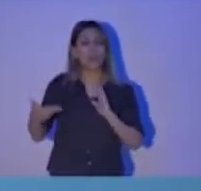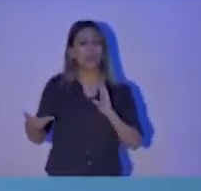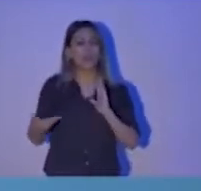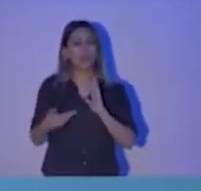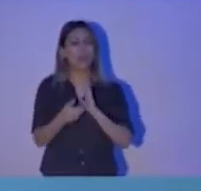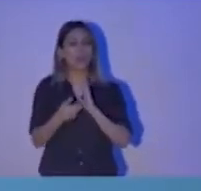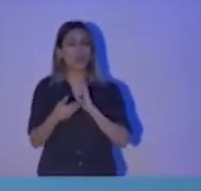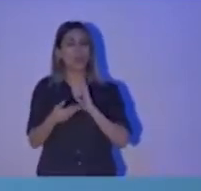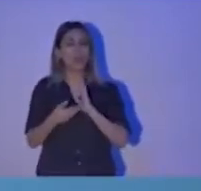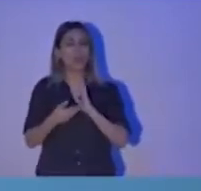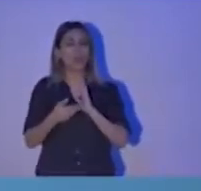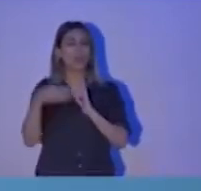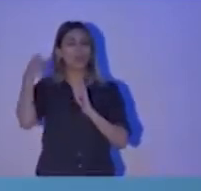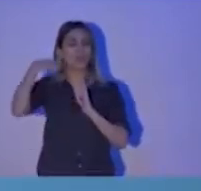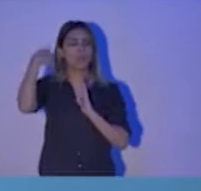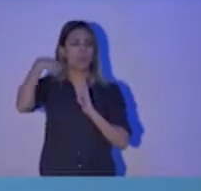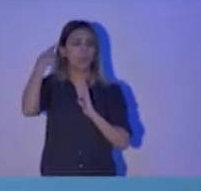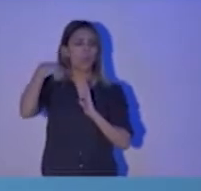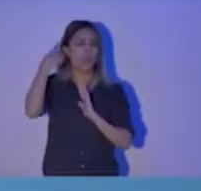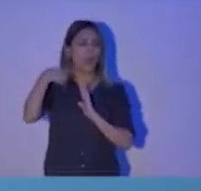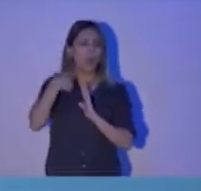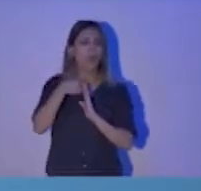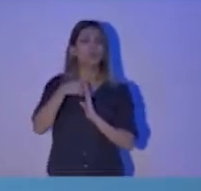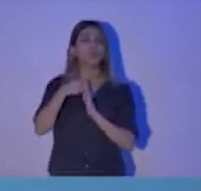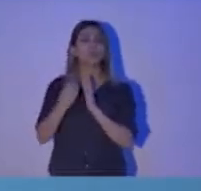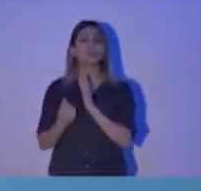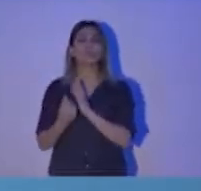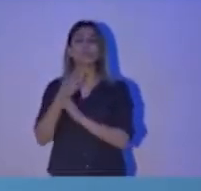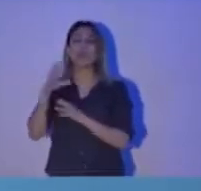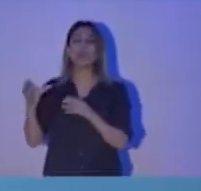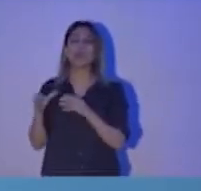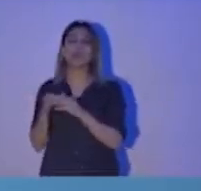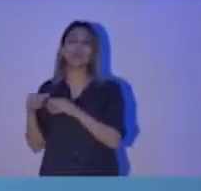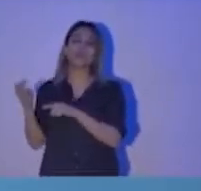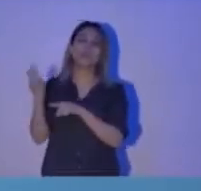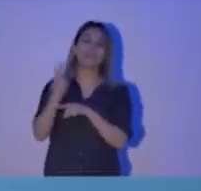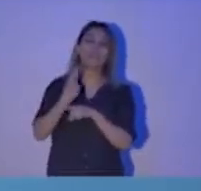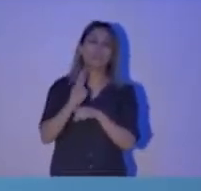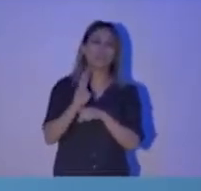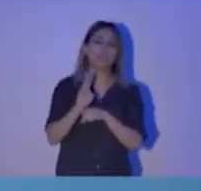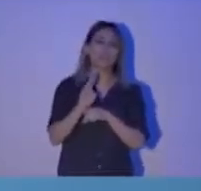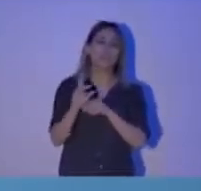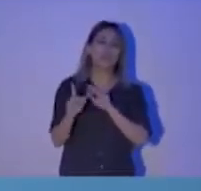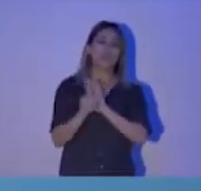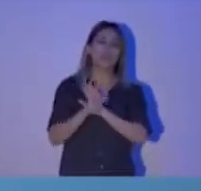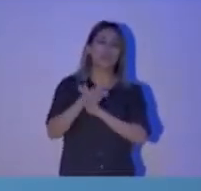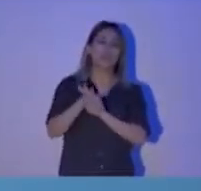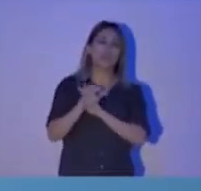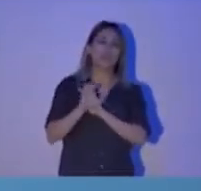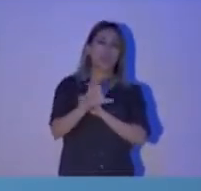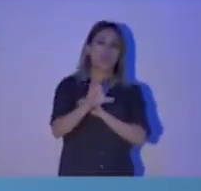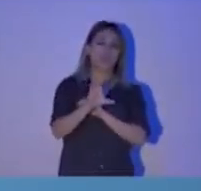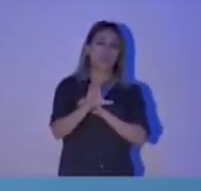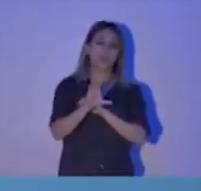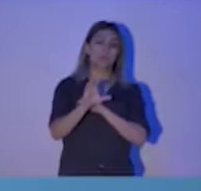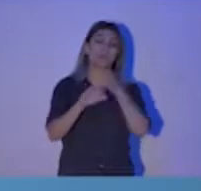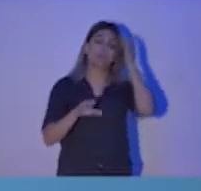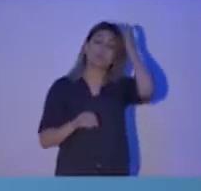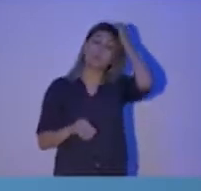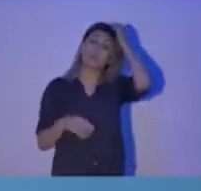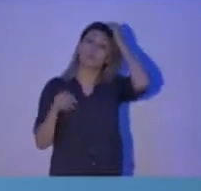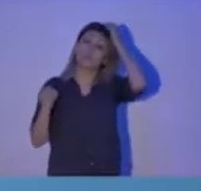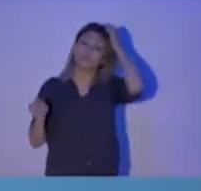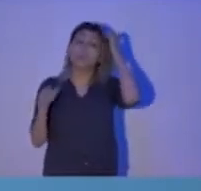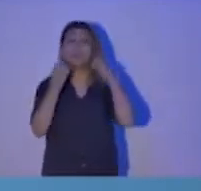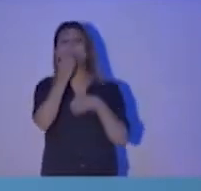a criação de uma comissão externa de fiscalização do MEC. Isso é algo que acredito que seja inédito,